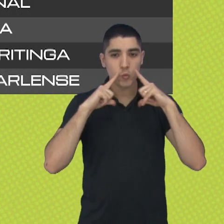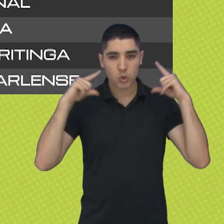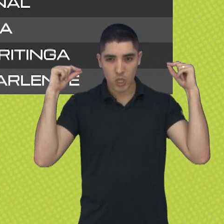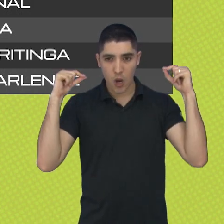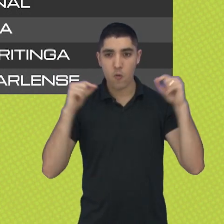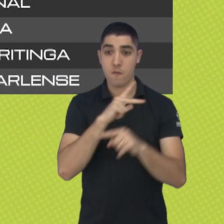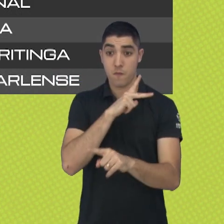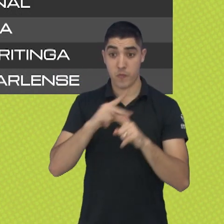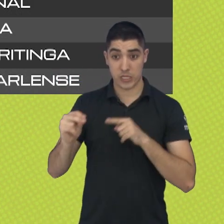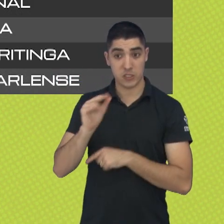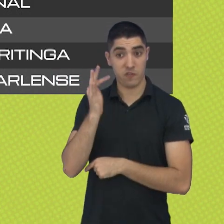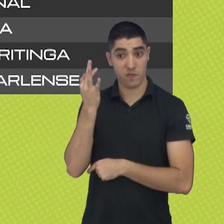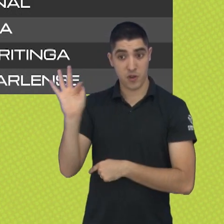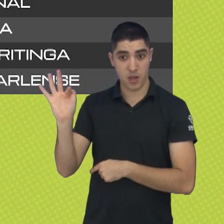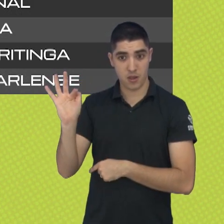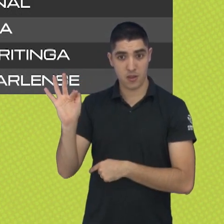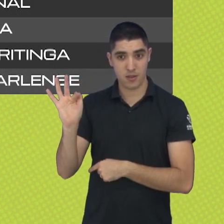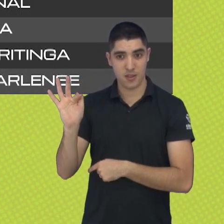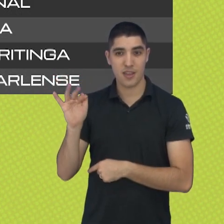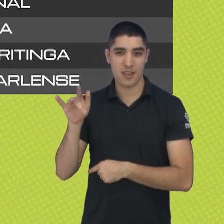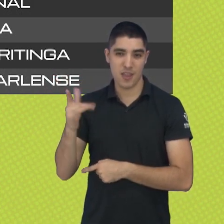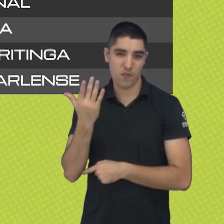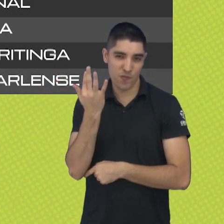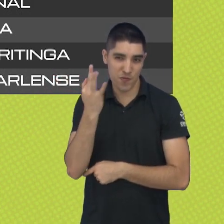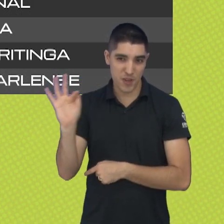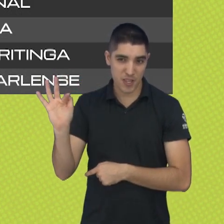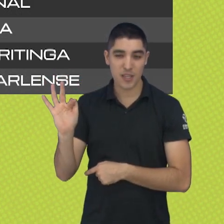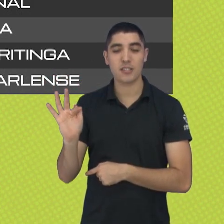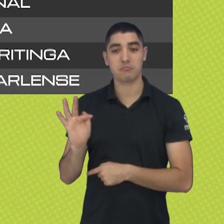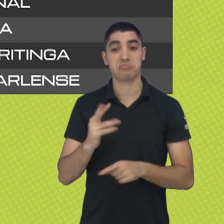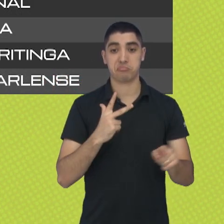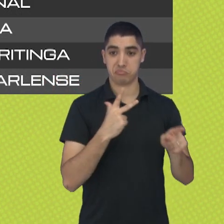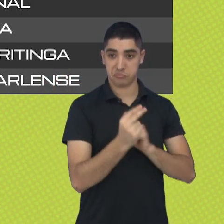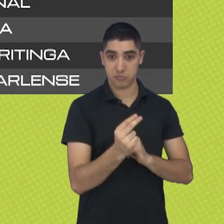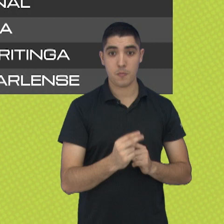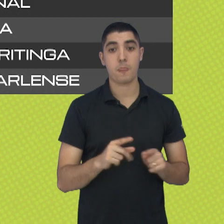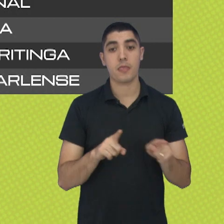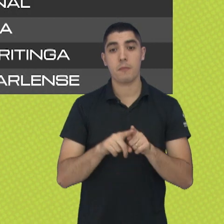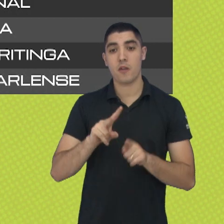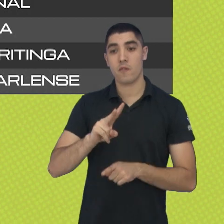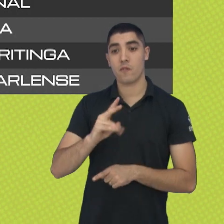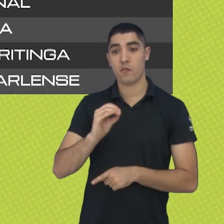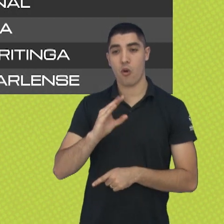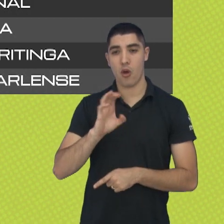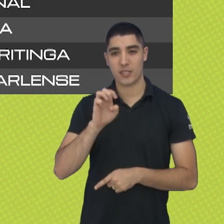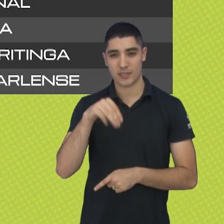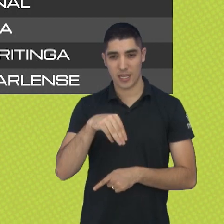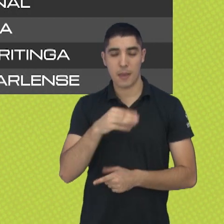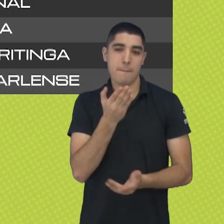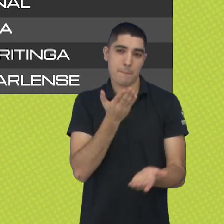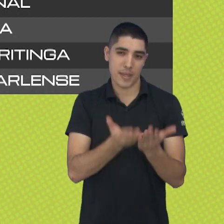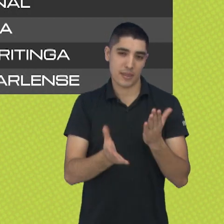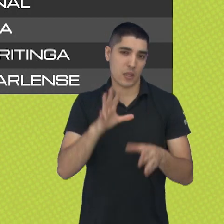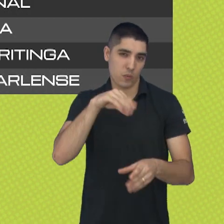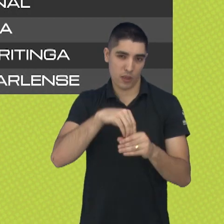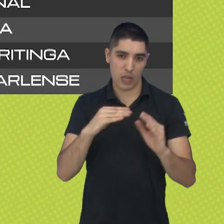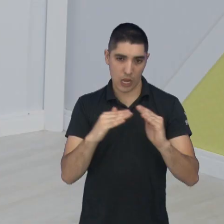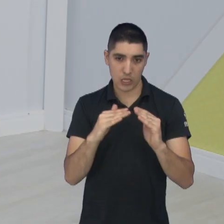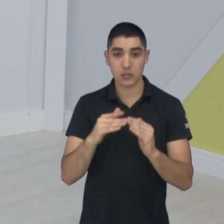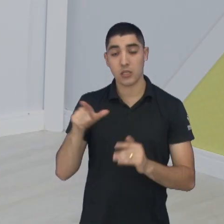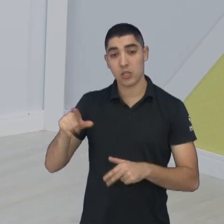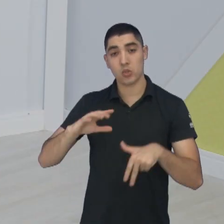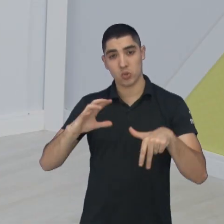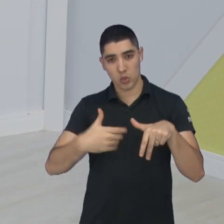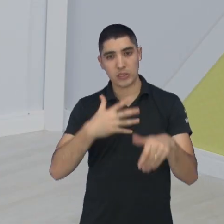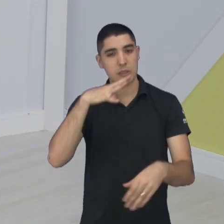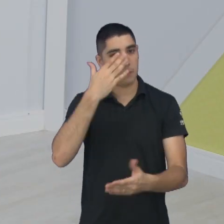Franca. Na verdade é Francana, né? Por 1-0. O Vossen de Assis perdeu em casa para o Taquaritinga e o Joseense acabou perdendo